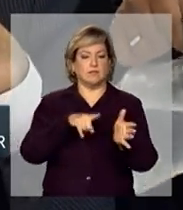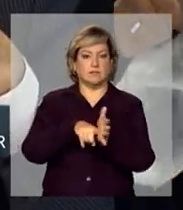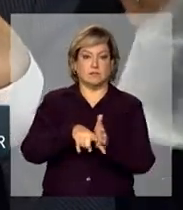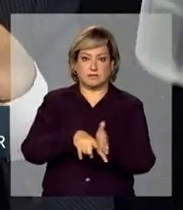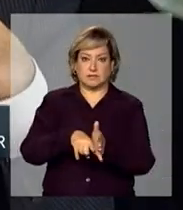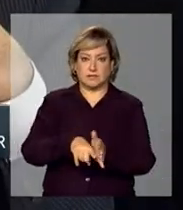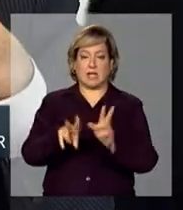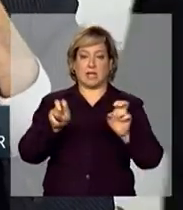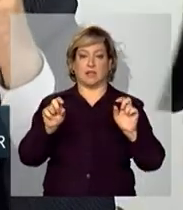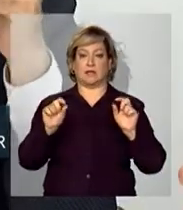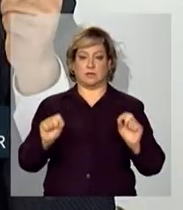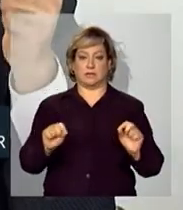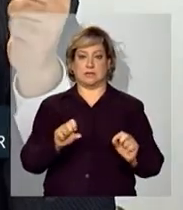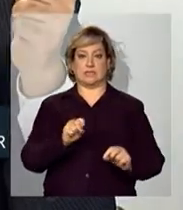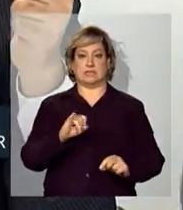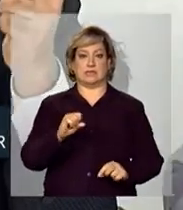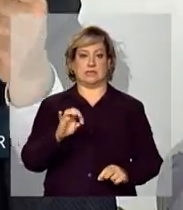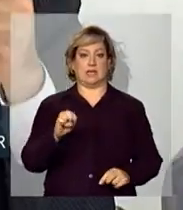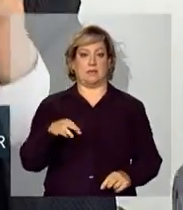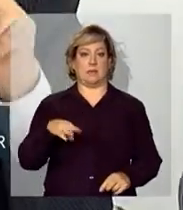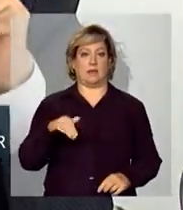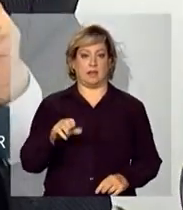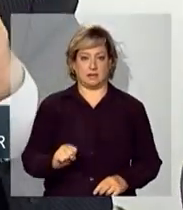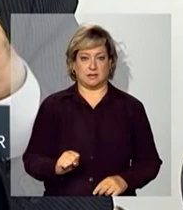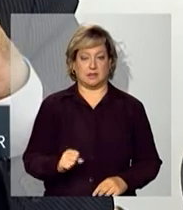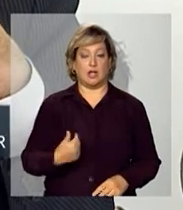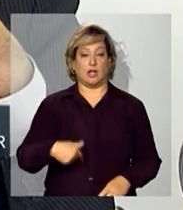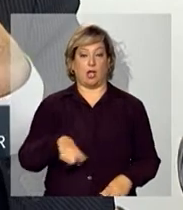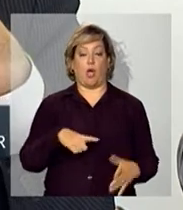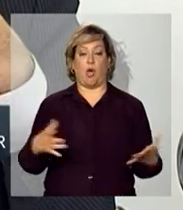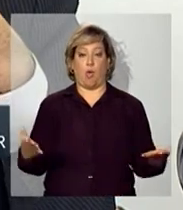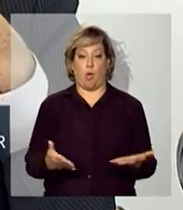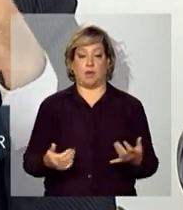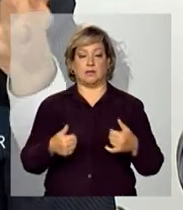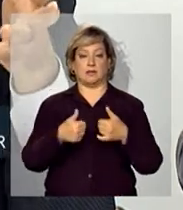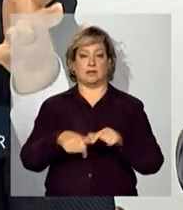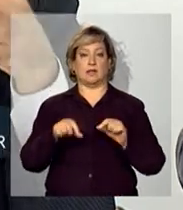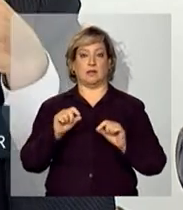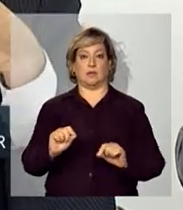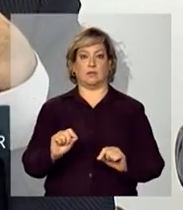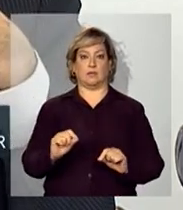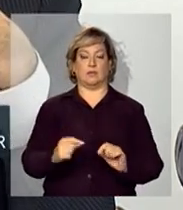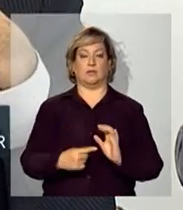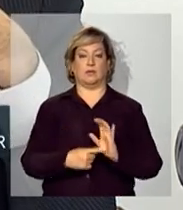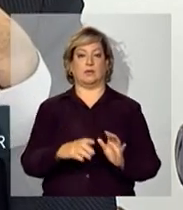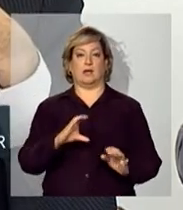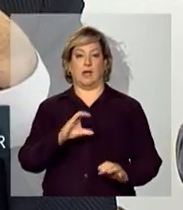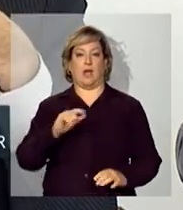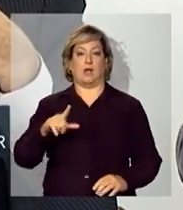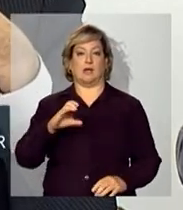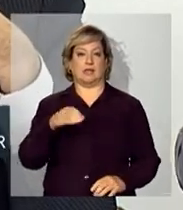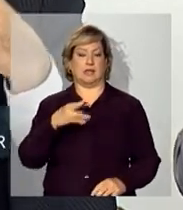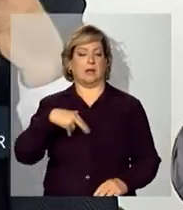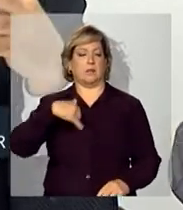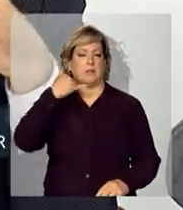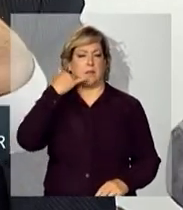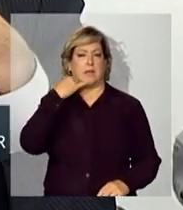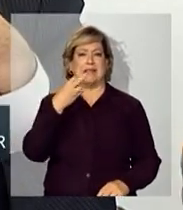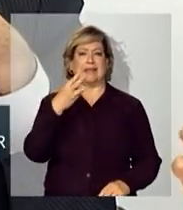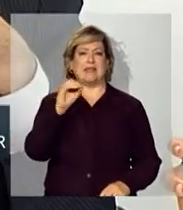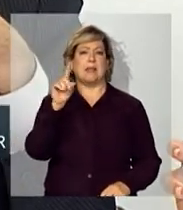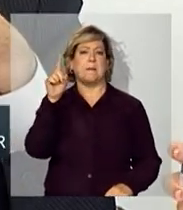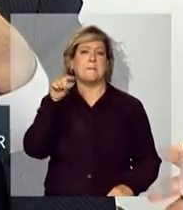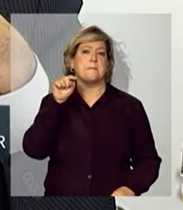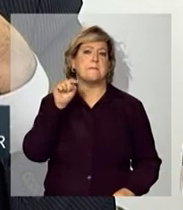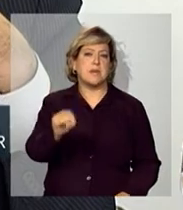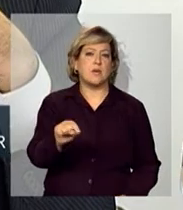precisamos as questões sistêmicas nós estamos hoje no nosso call center com 30 mil ligações diárias é um volume